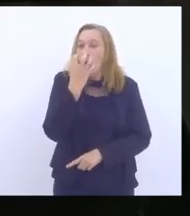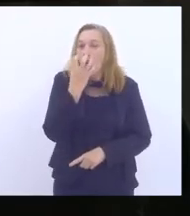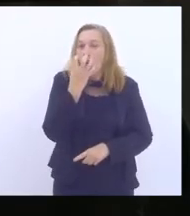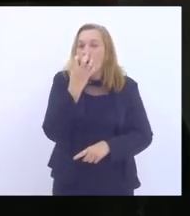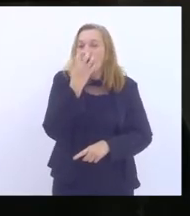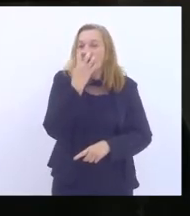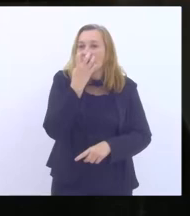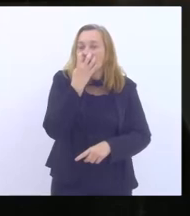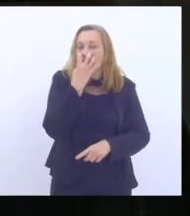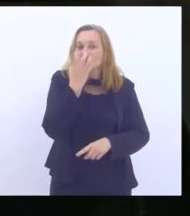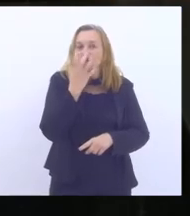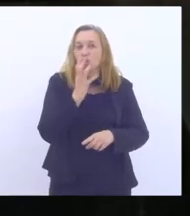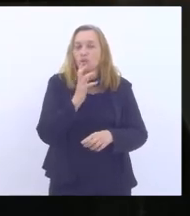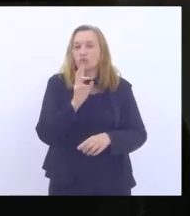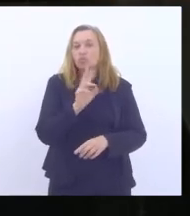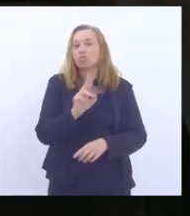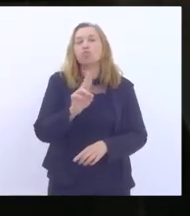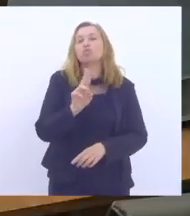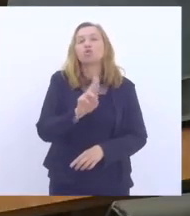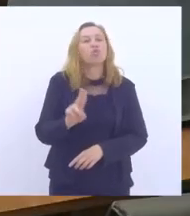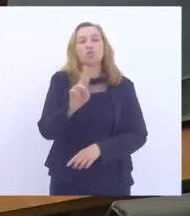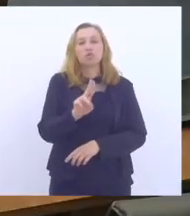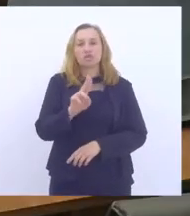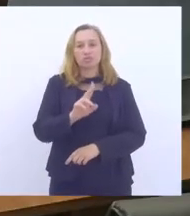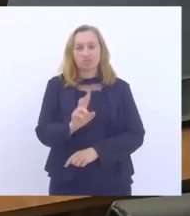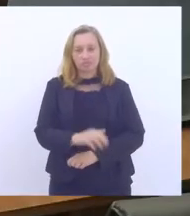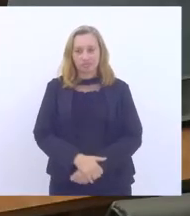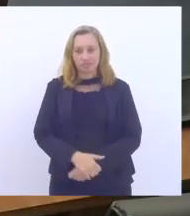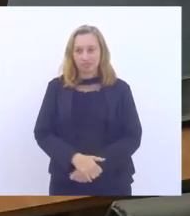na boca de cachorro Obrigado presidente